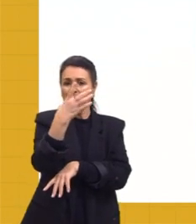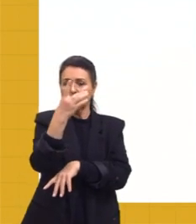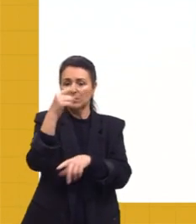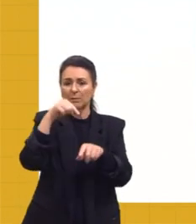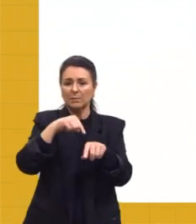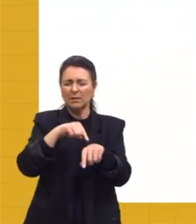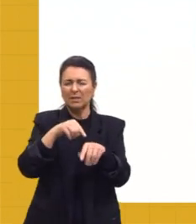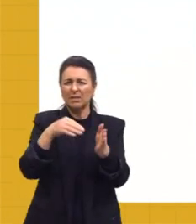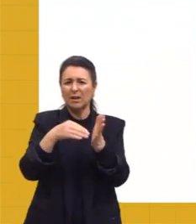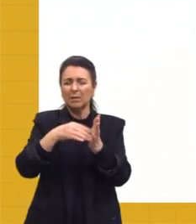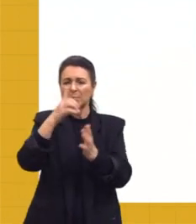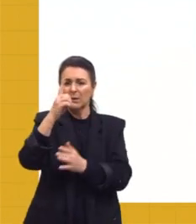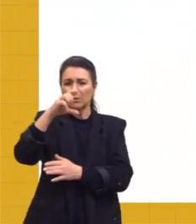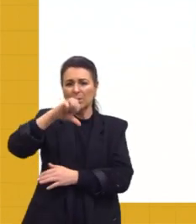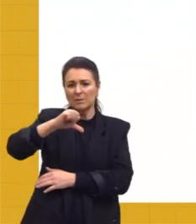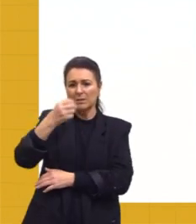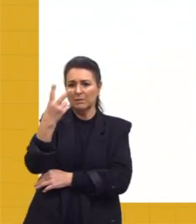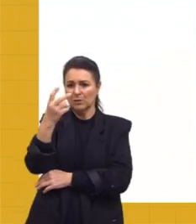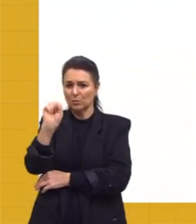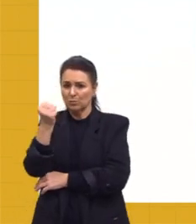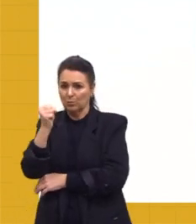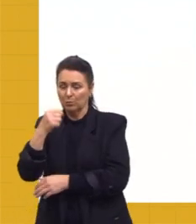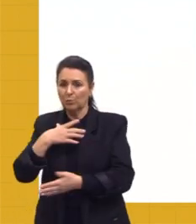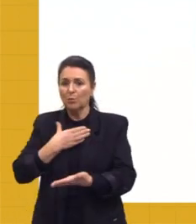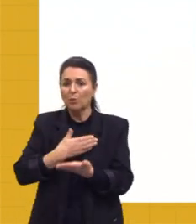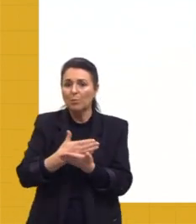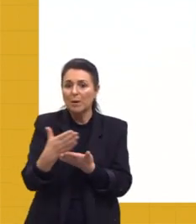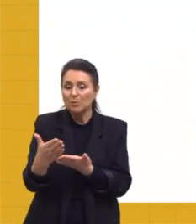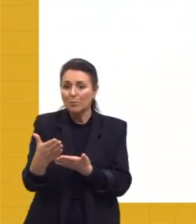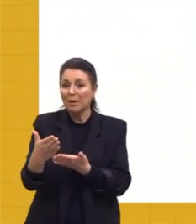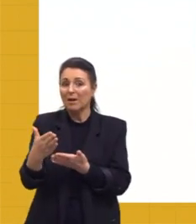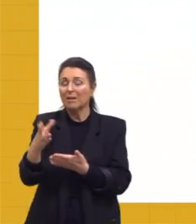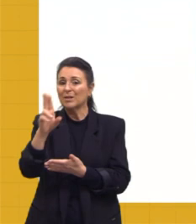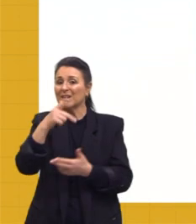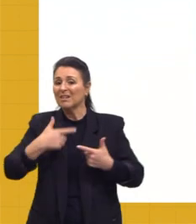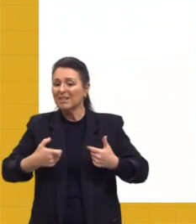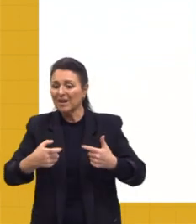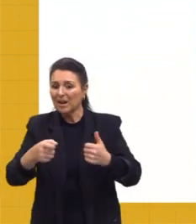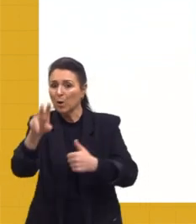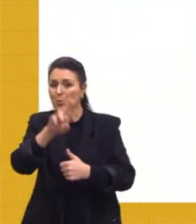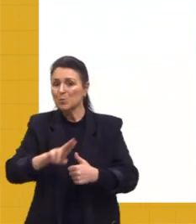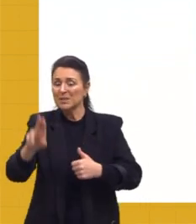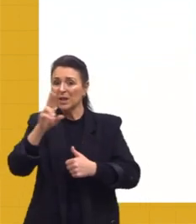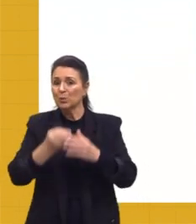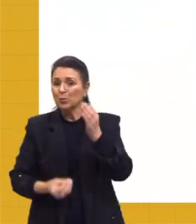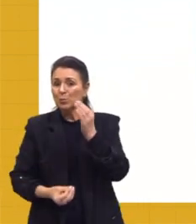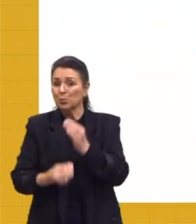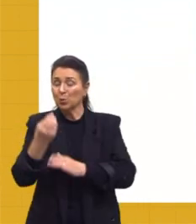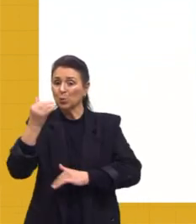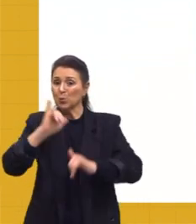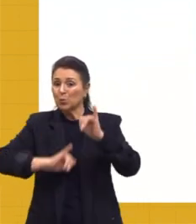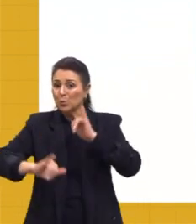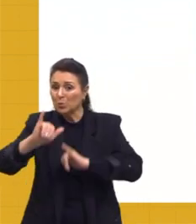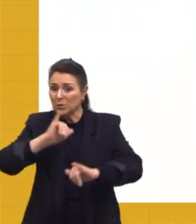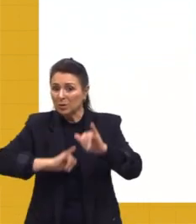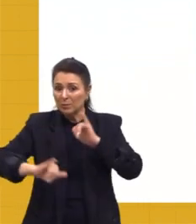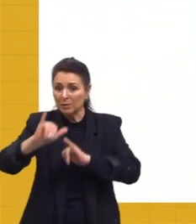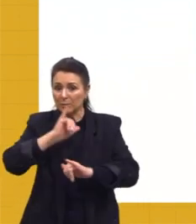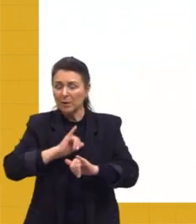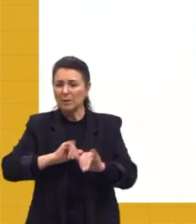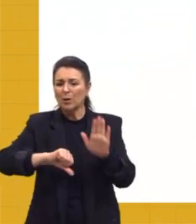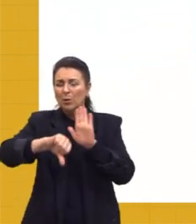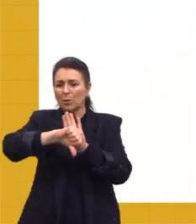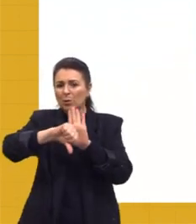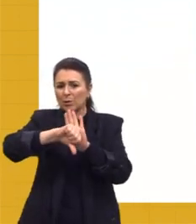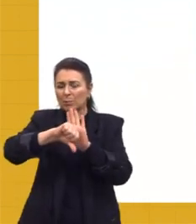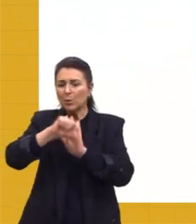realmente a gente poderia ter uma guerra química nesse período o quê que foi esse esse crise essa crise dos mísseis está